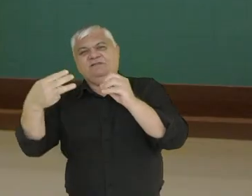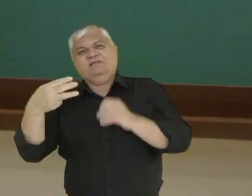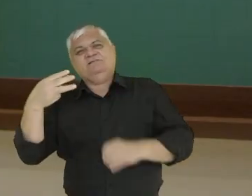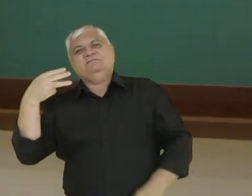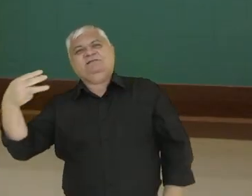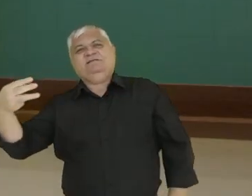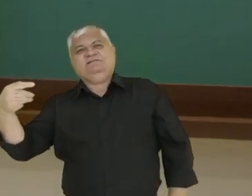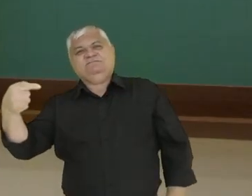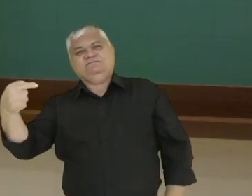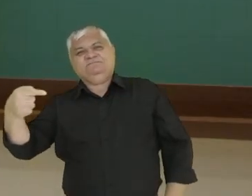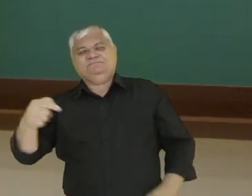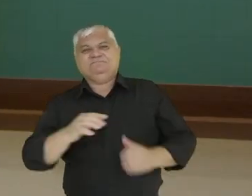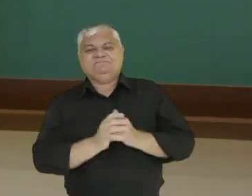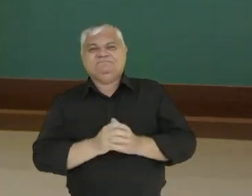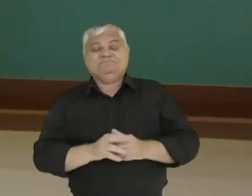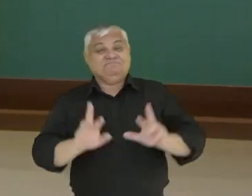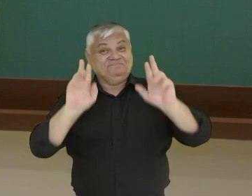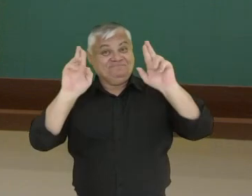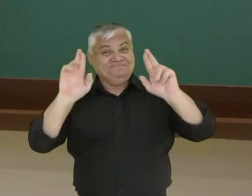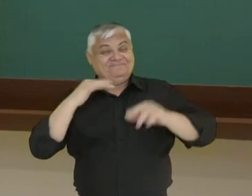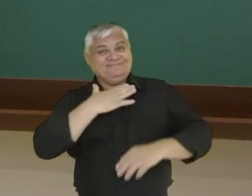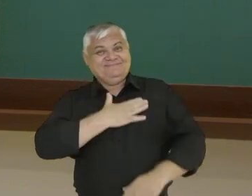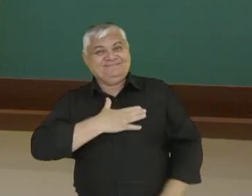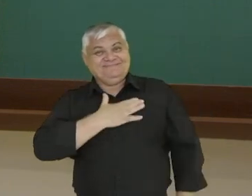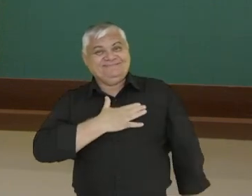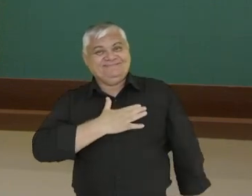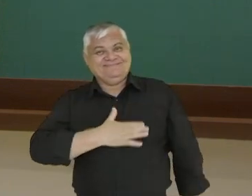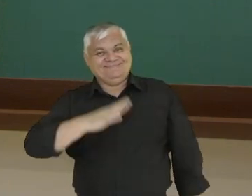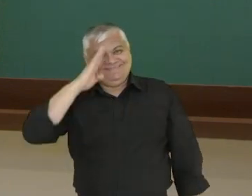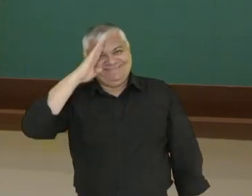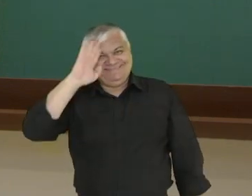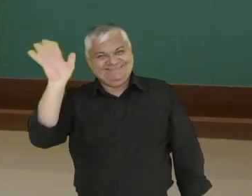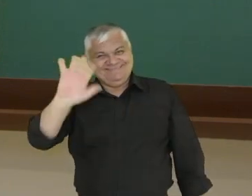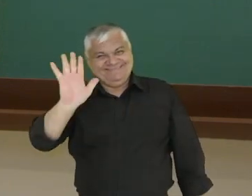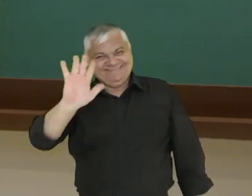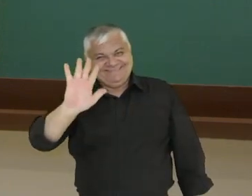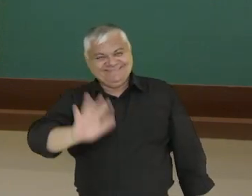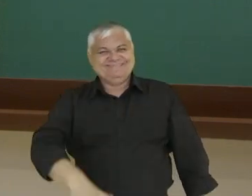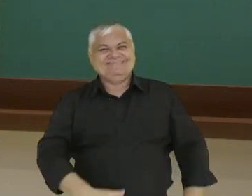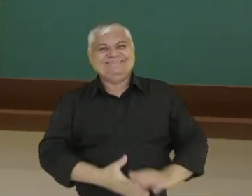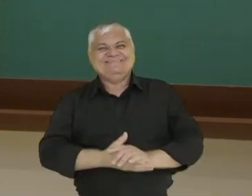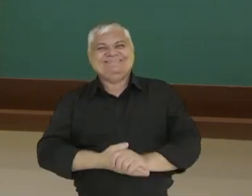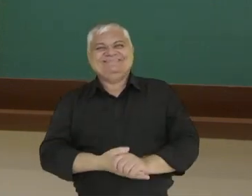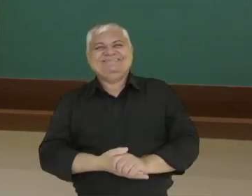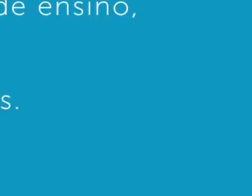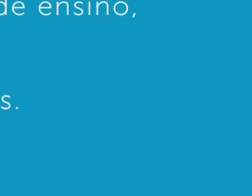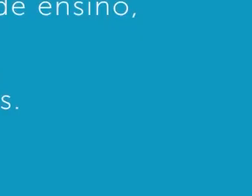menos 3. Então, espero que vocês tenham gostado e até breve.